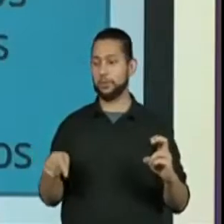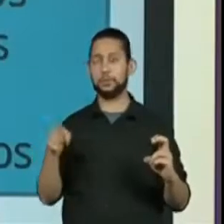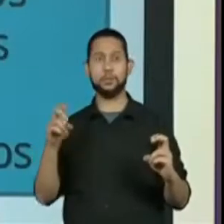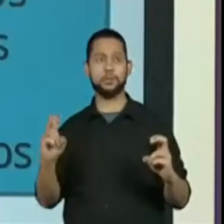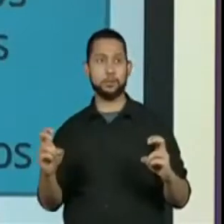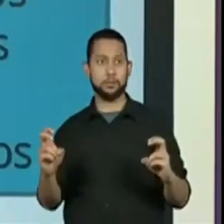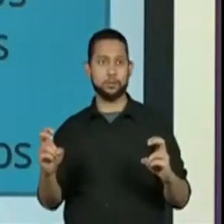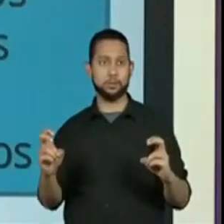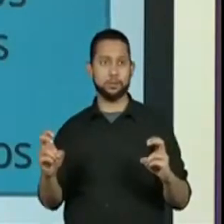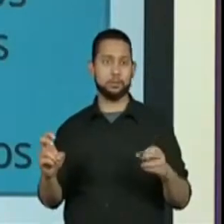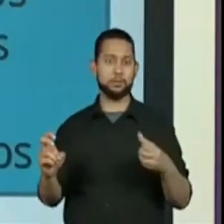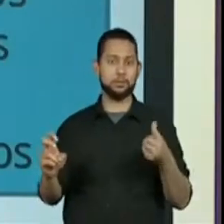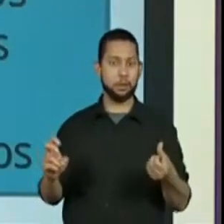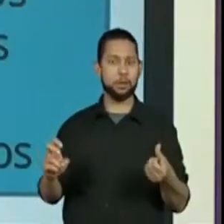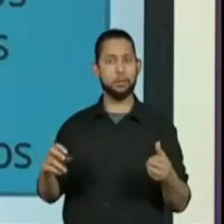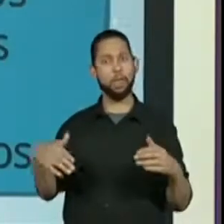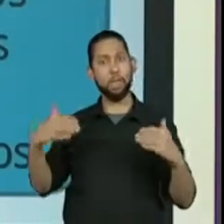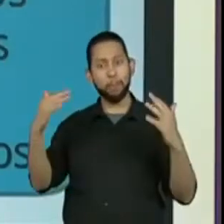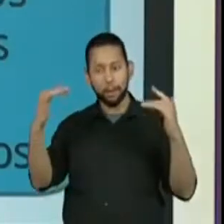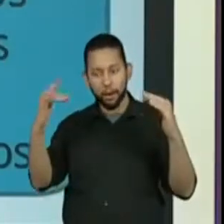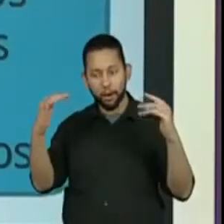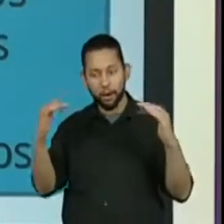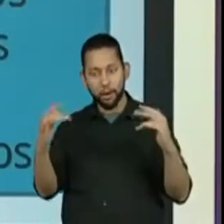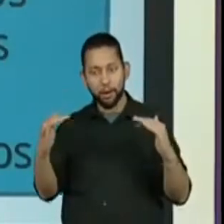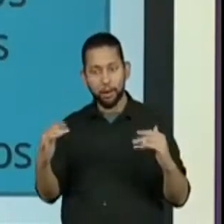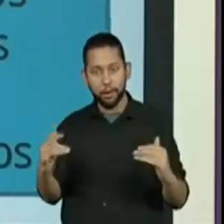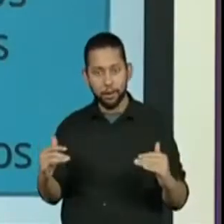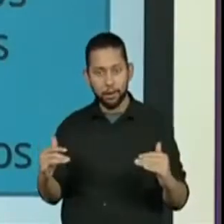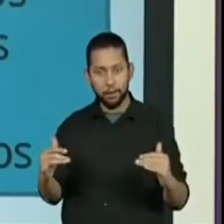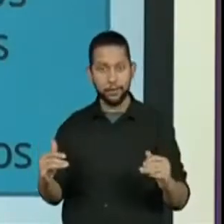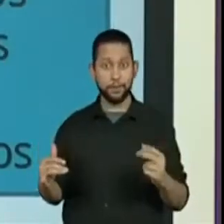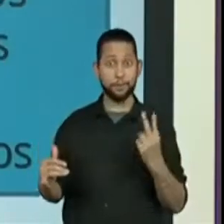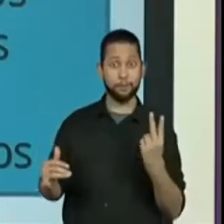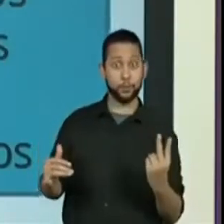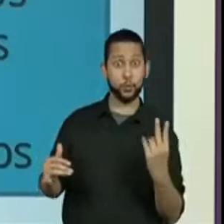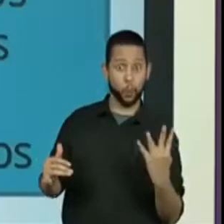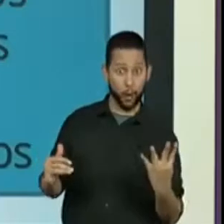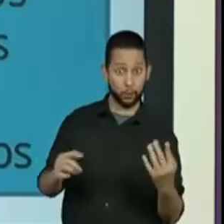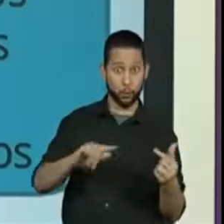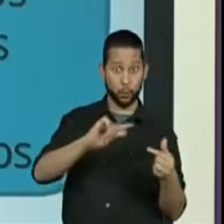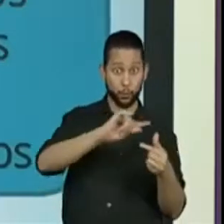Até 24 quadradinhos, que vão